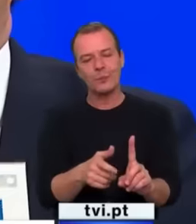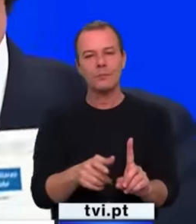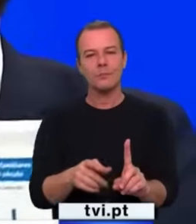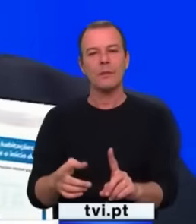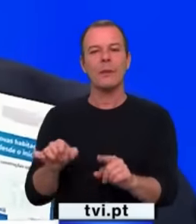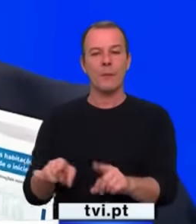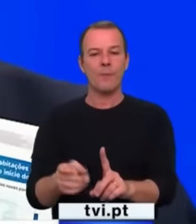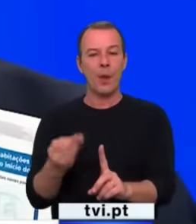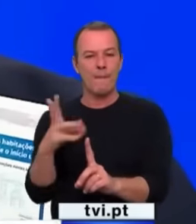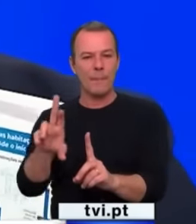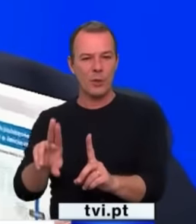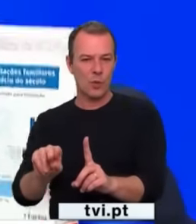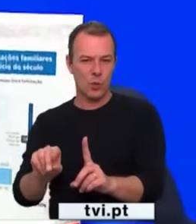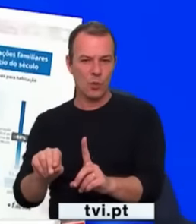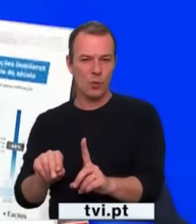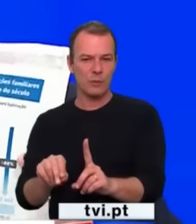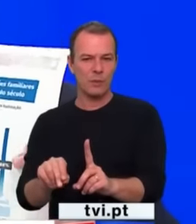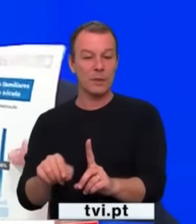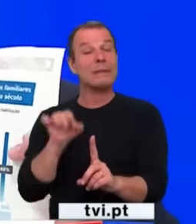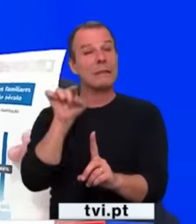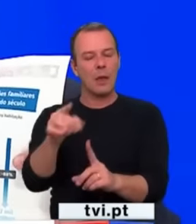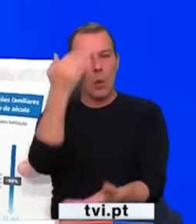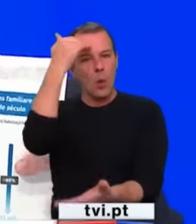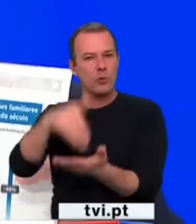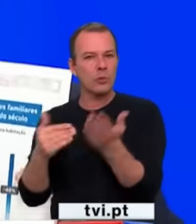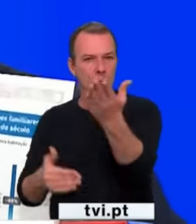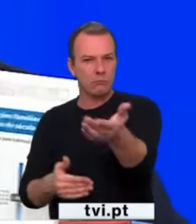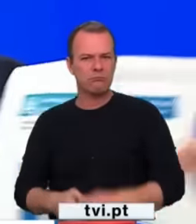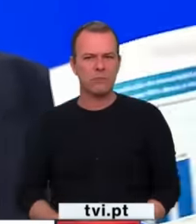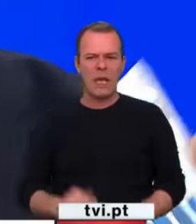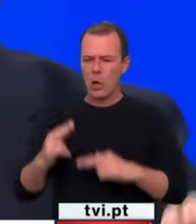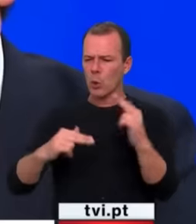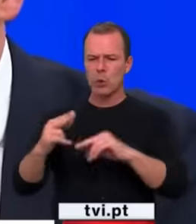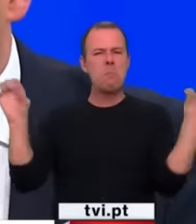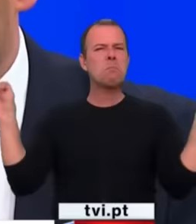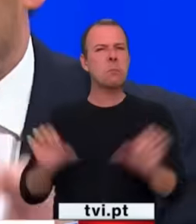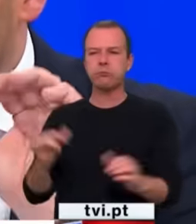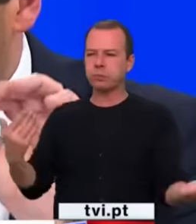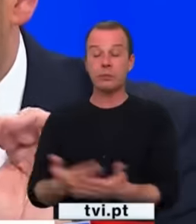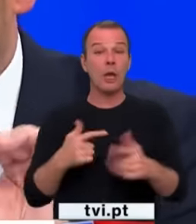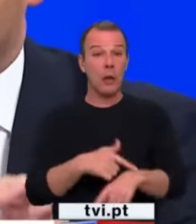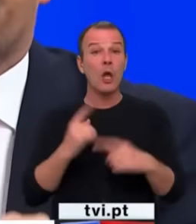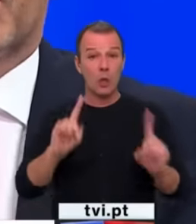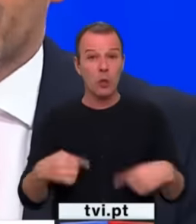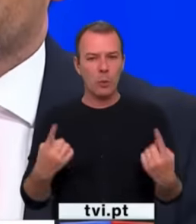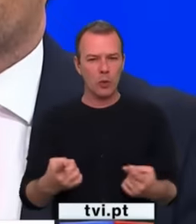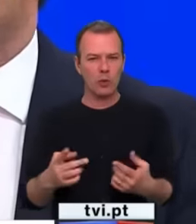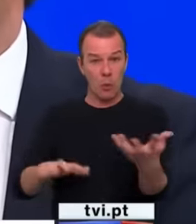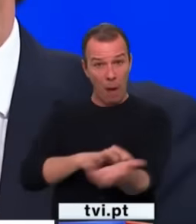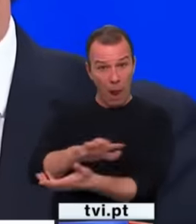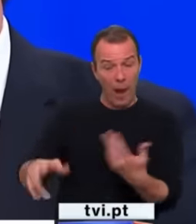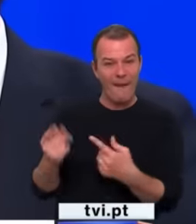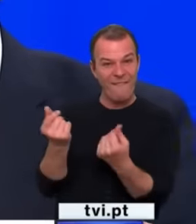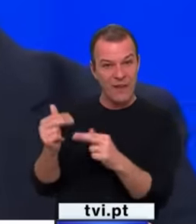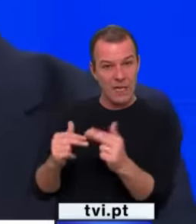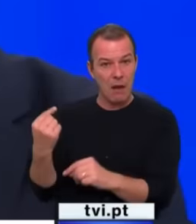Pedro Nuno Santos foi o ministro que titulou a habitação. Está aqui o resultado. Não posso deixar mentir. A pior construção de sempre. No meio disto... Tivemos uma crise financeira brutal. Para concluir,